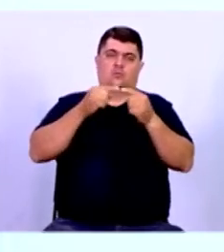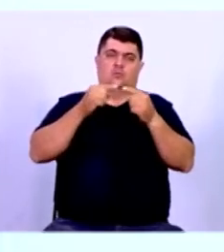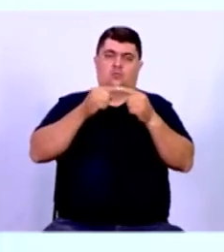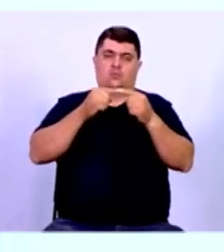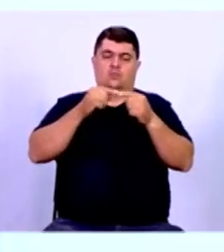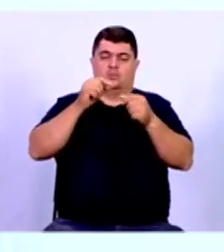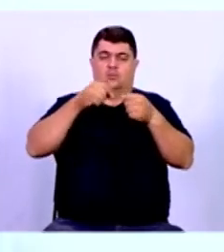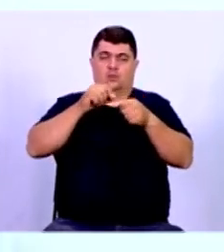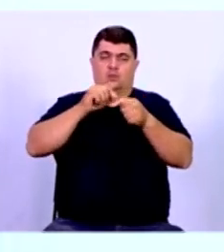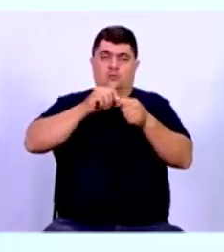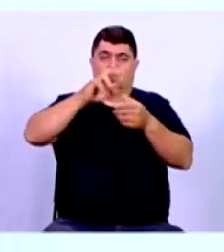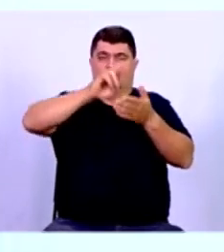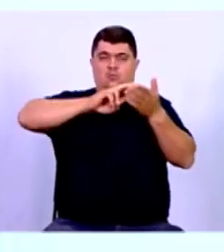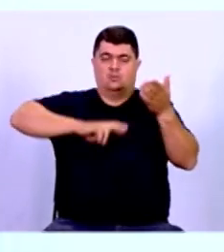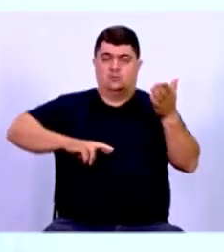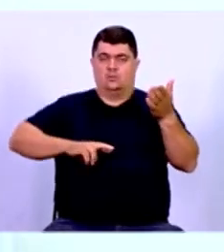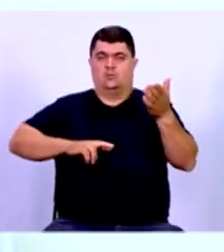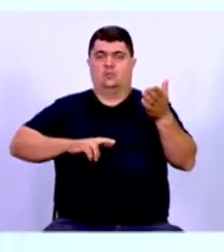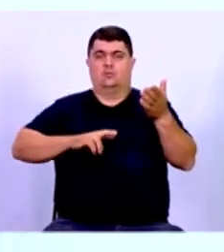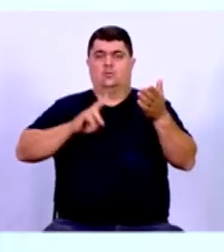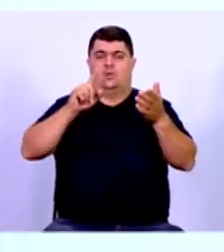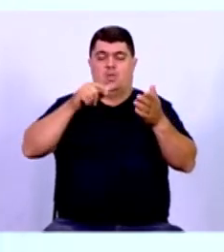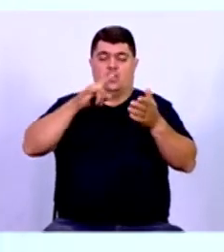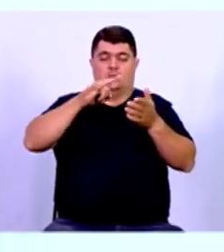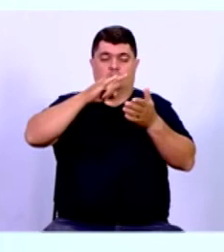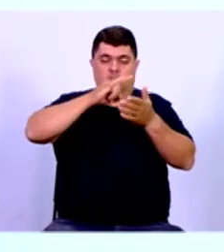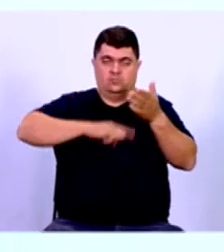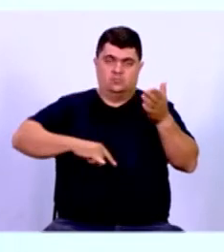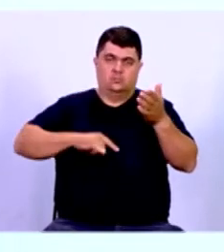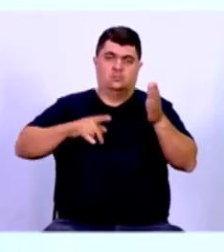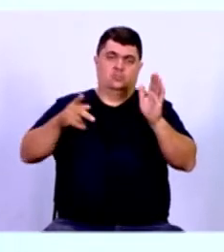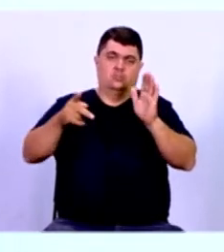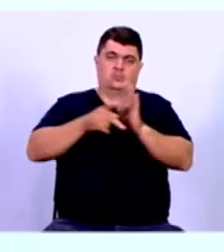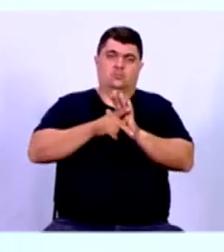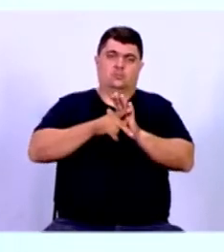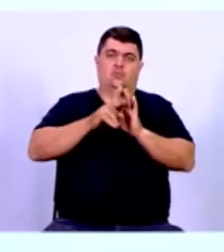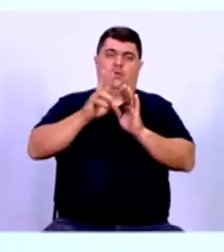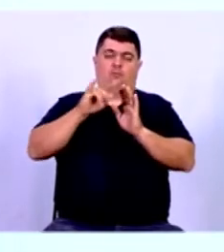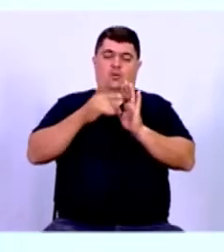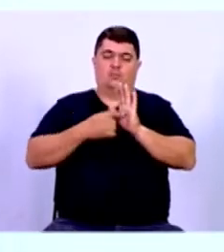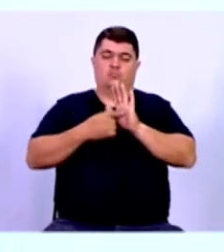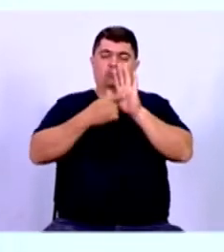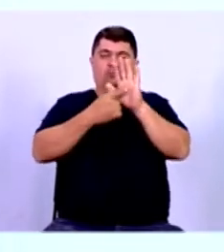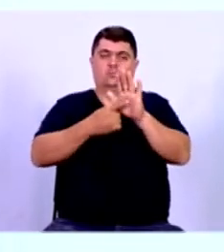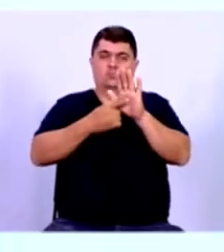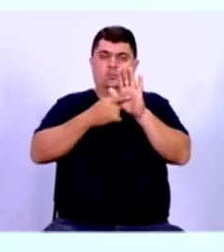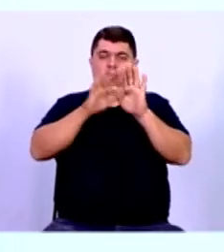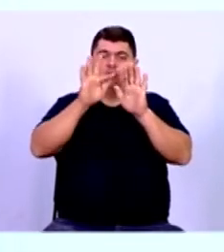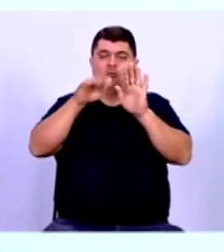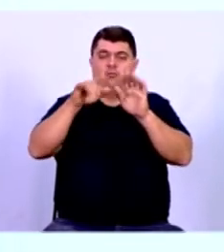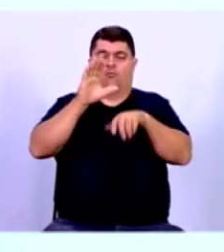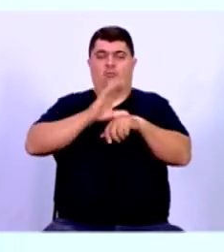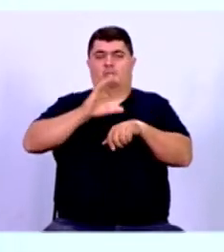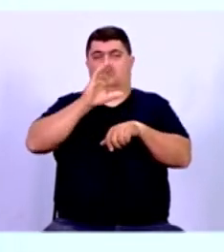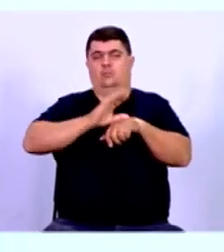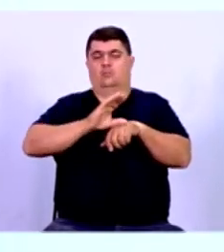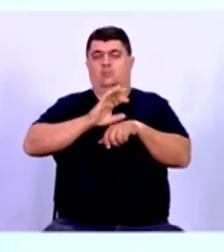um relatório. Esse relatório é o documento que vai ser apresentado como conclusão de curso, como